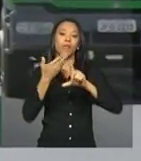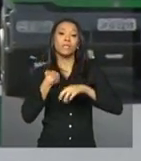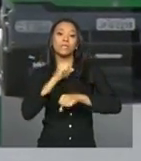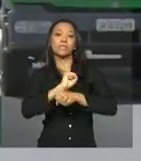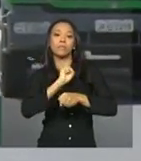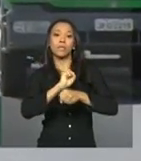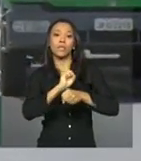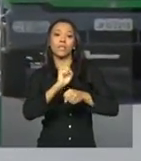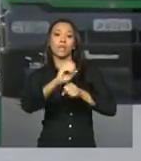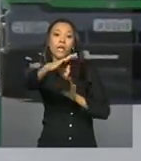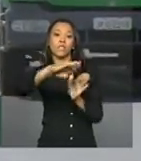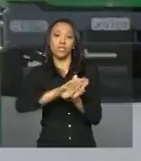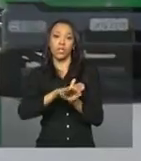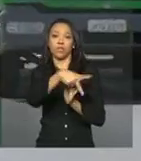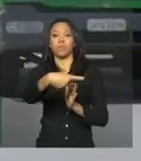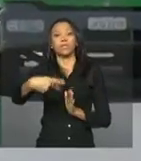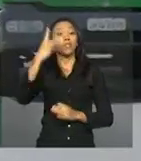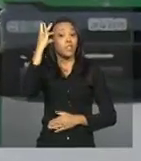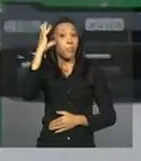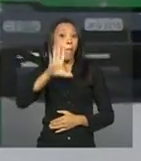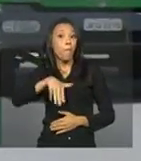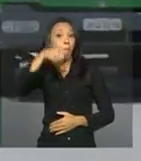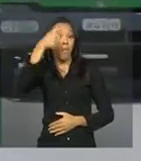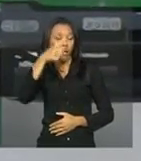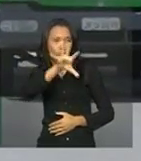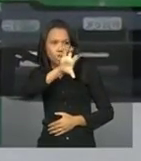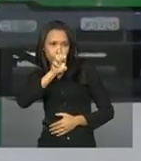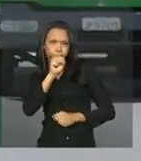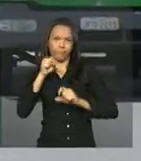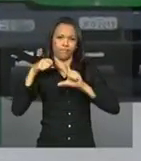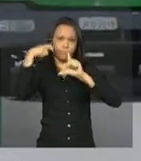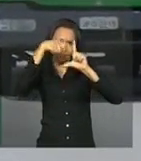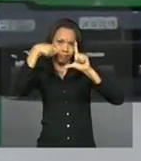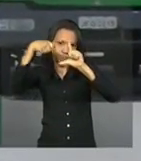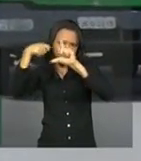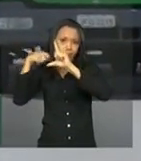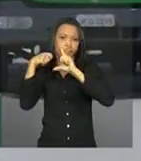chegada da presidenta Dilma Rousseff para fazer a melhor imagem, né?